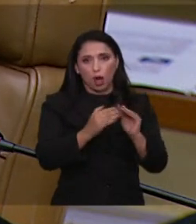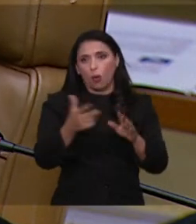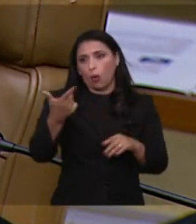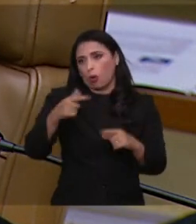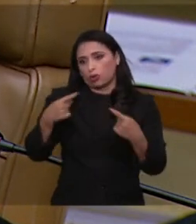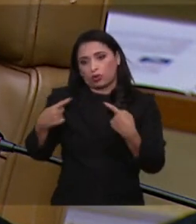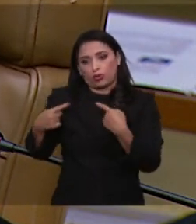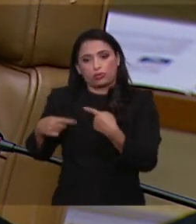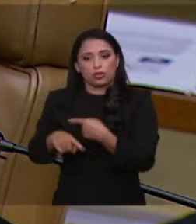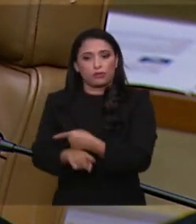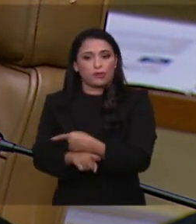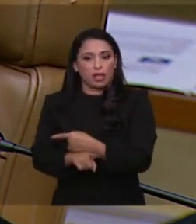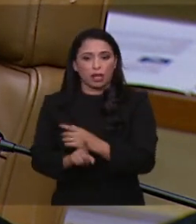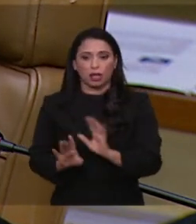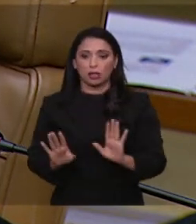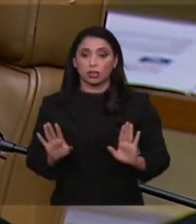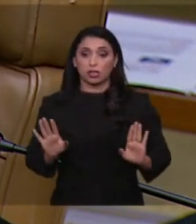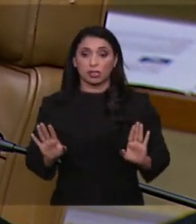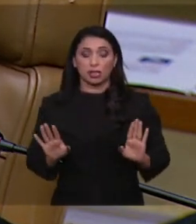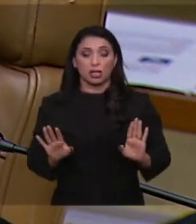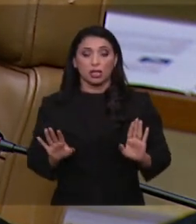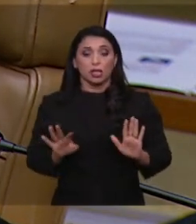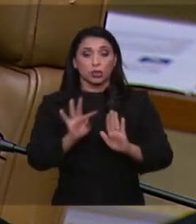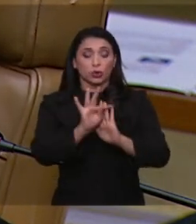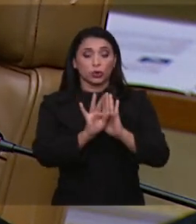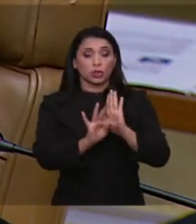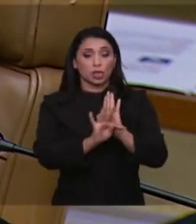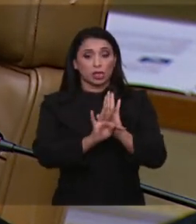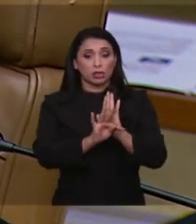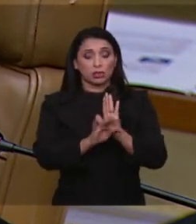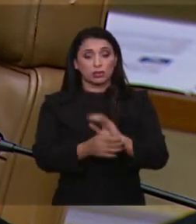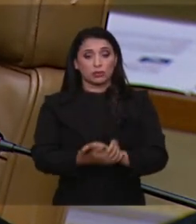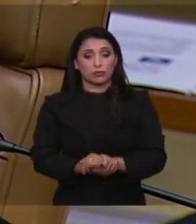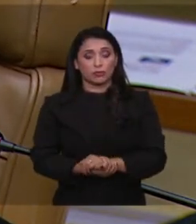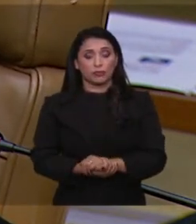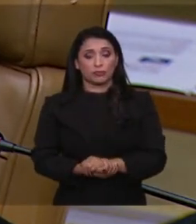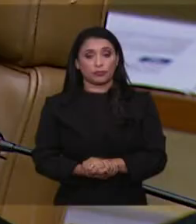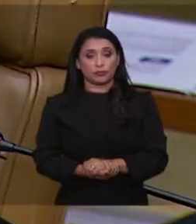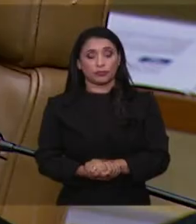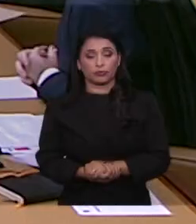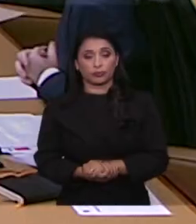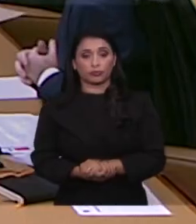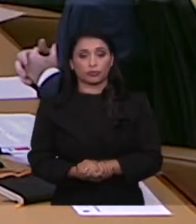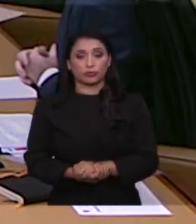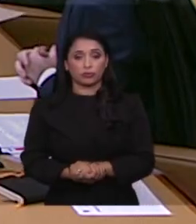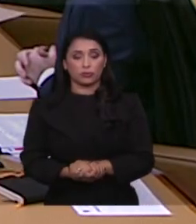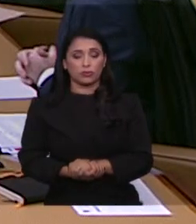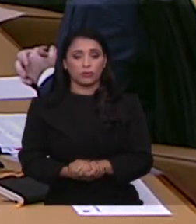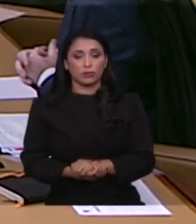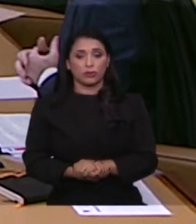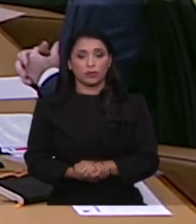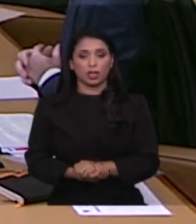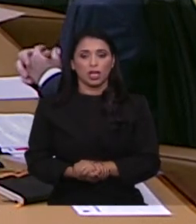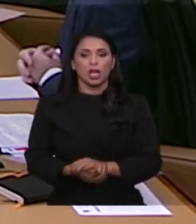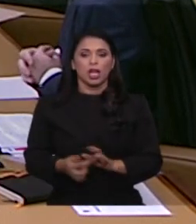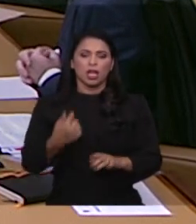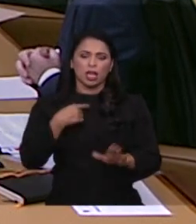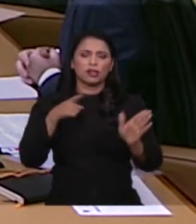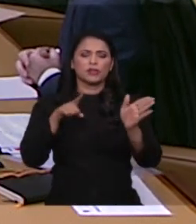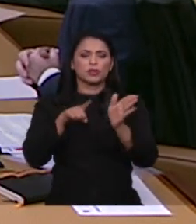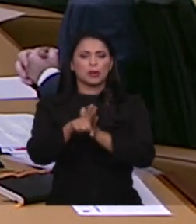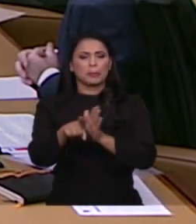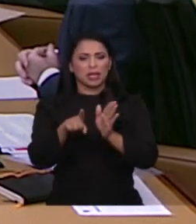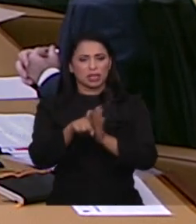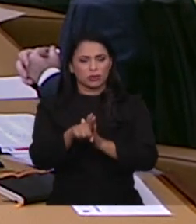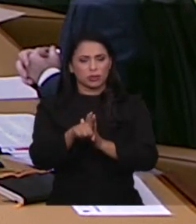correspondente no texto final. De modo prático, eu fiz uma indagação prévia ao